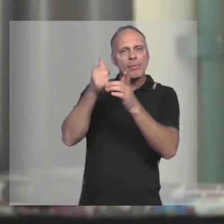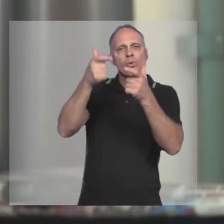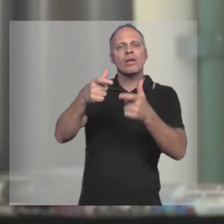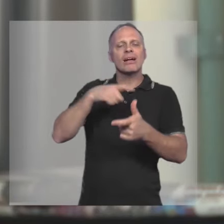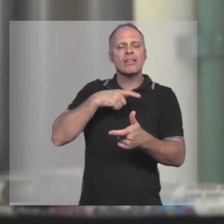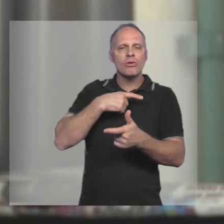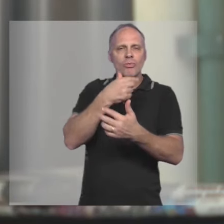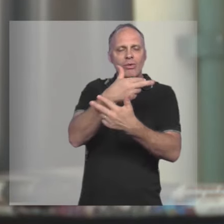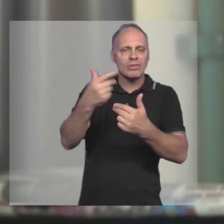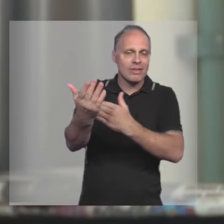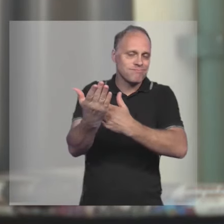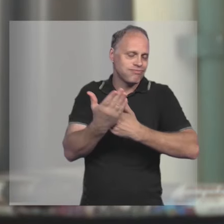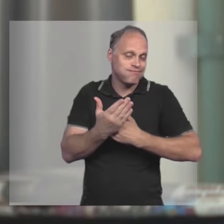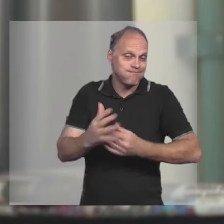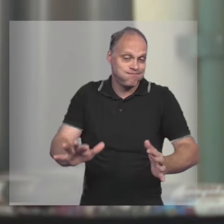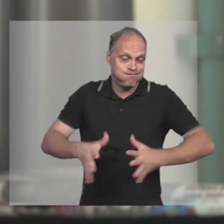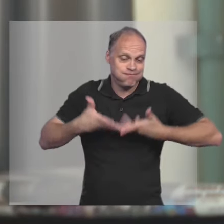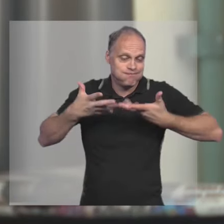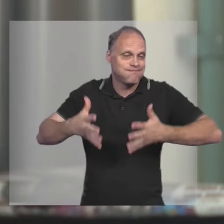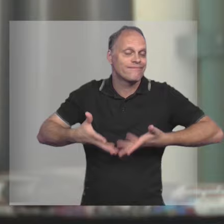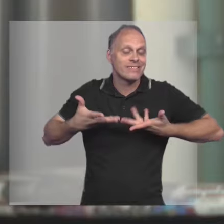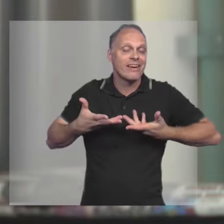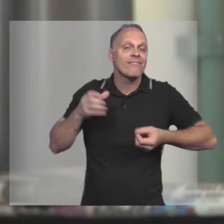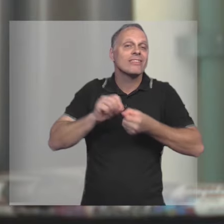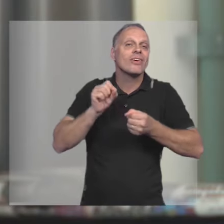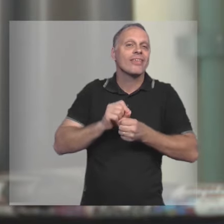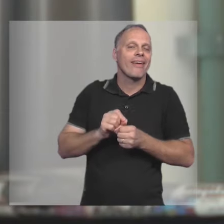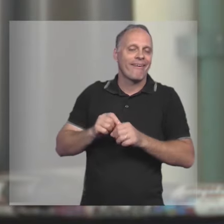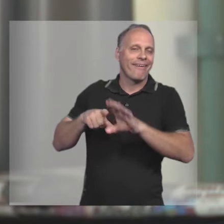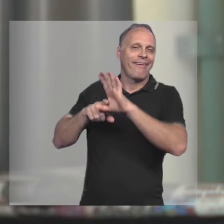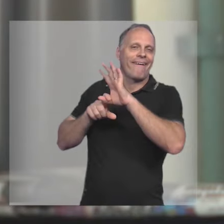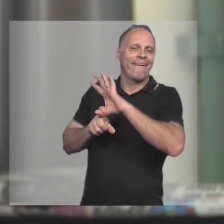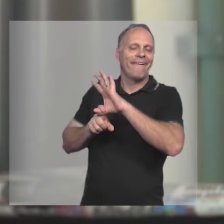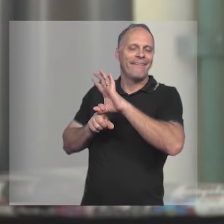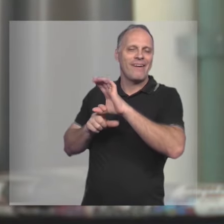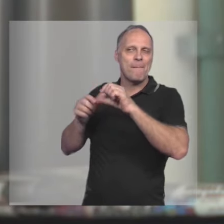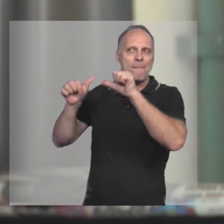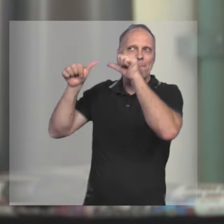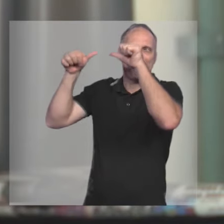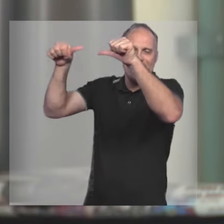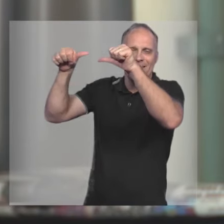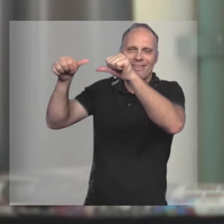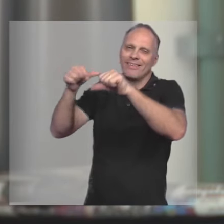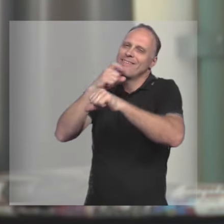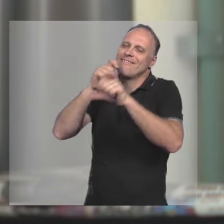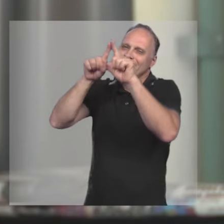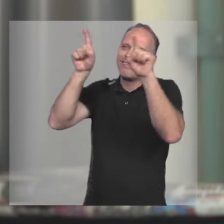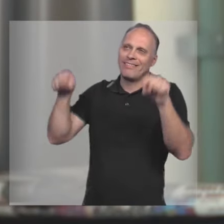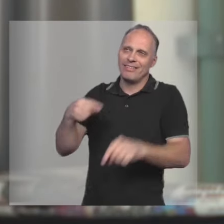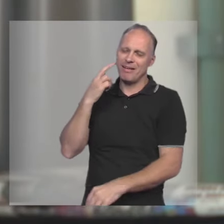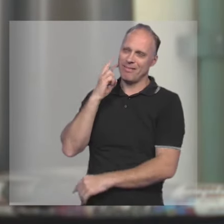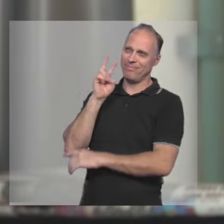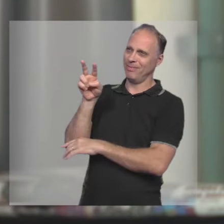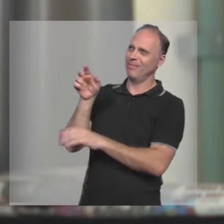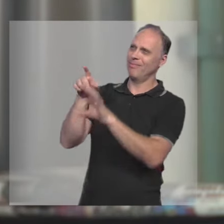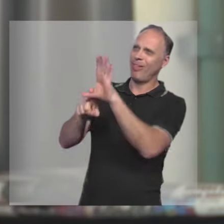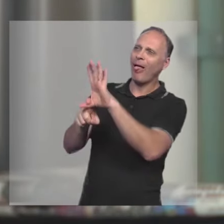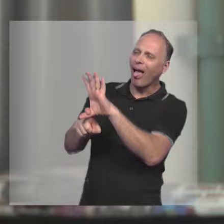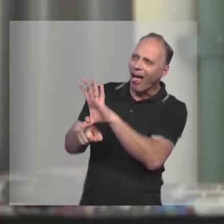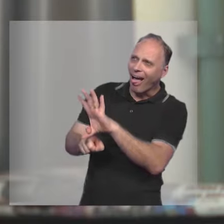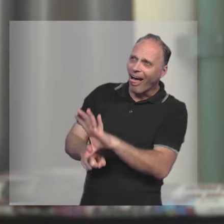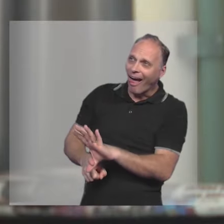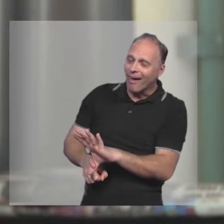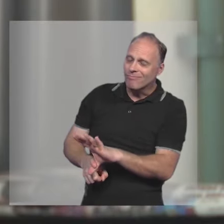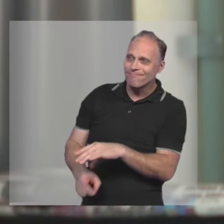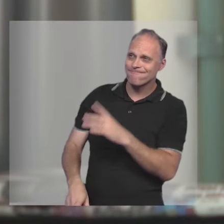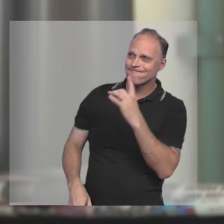motivador para produzir, que é as contas penduradas na porta da geladeira. Eu acho que quando eu chego ali, eu olho aquele monte de conta para